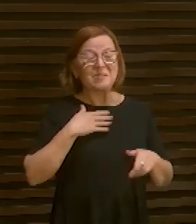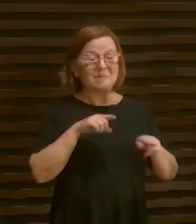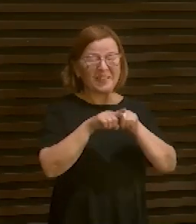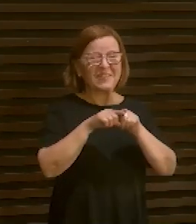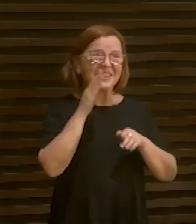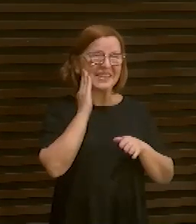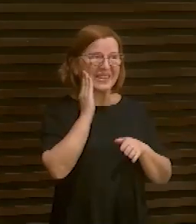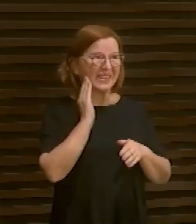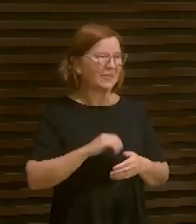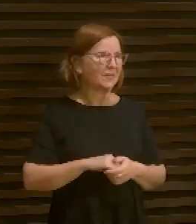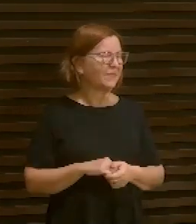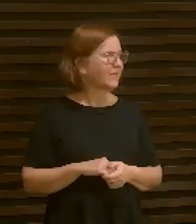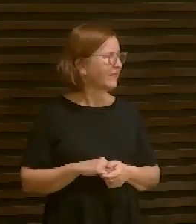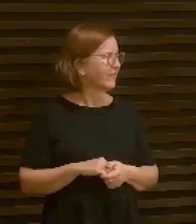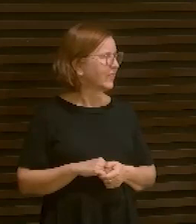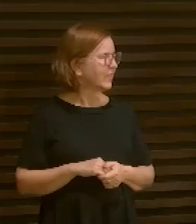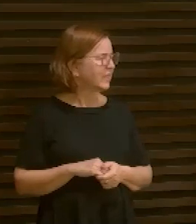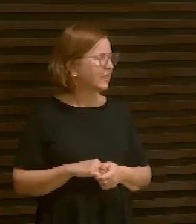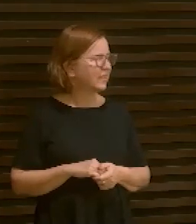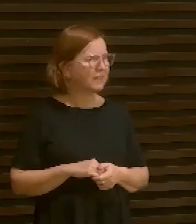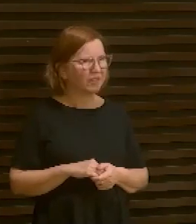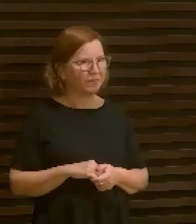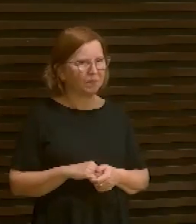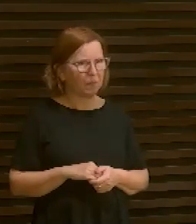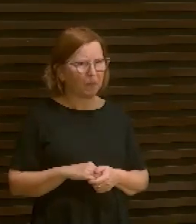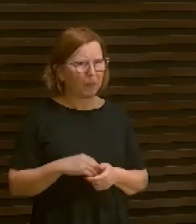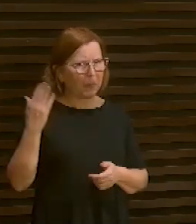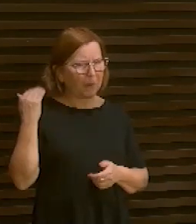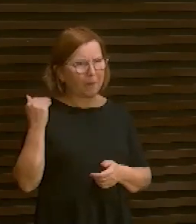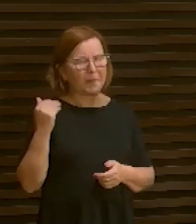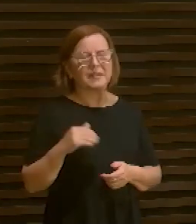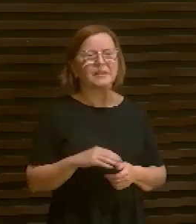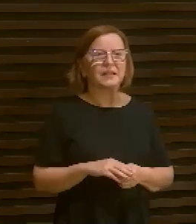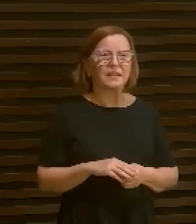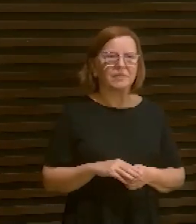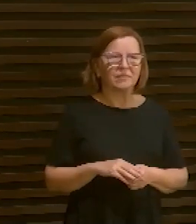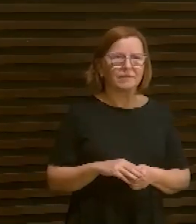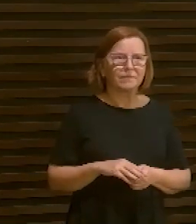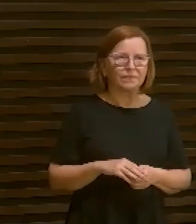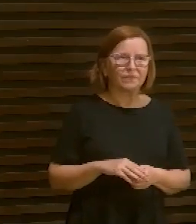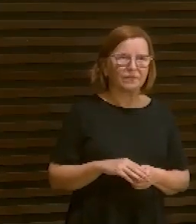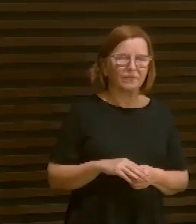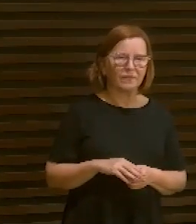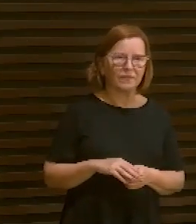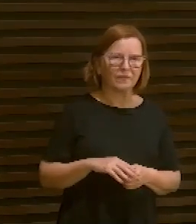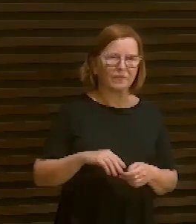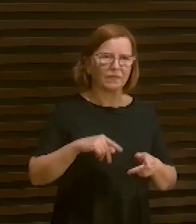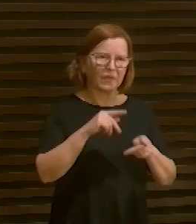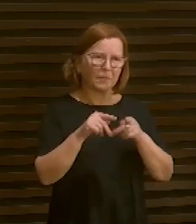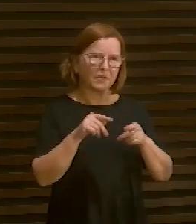Os meninos na Espanha, na época da Inquisição, eles foram para um culto